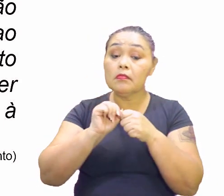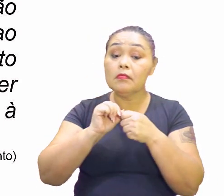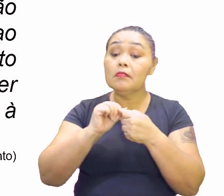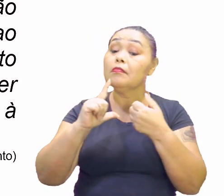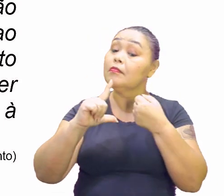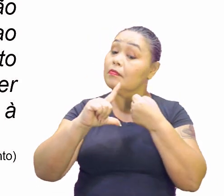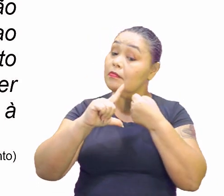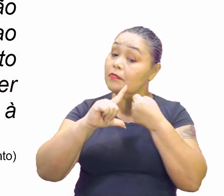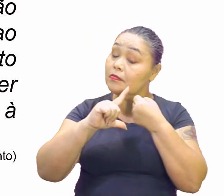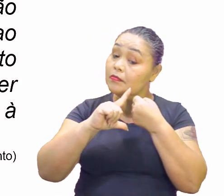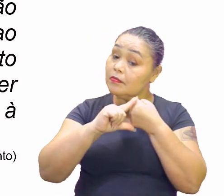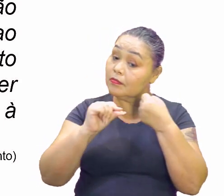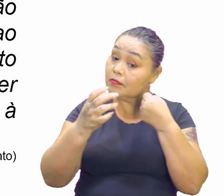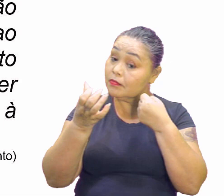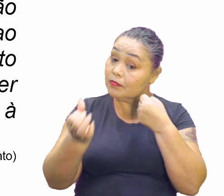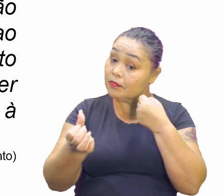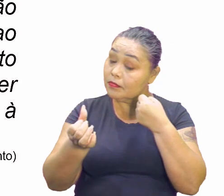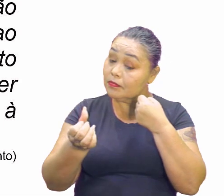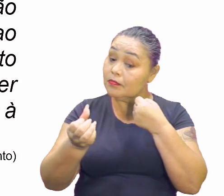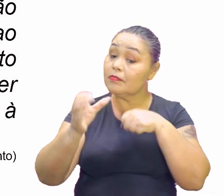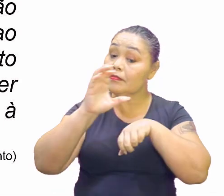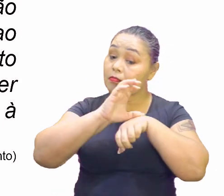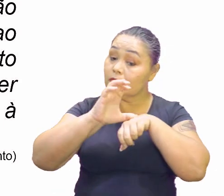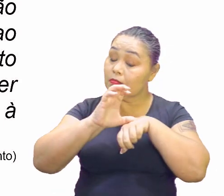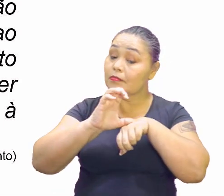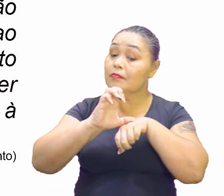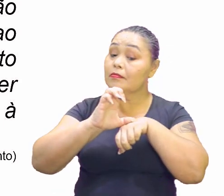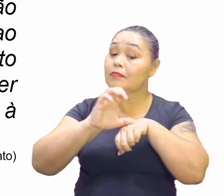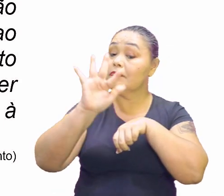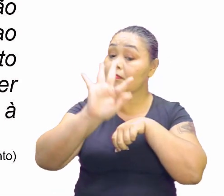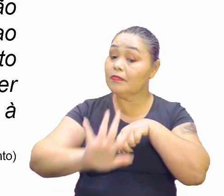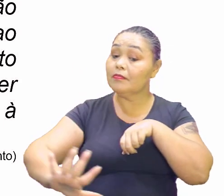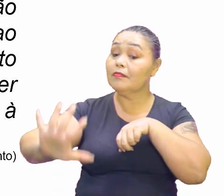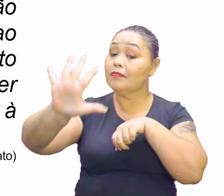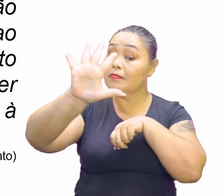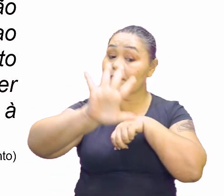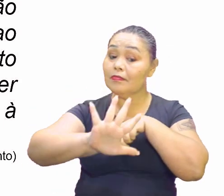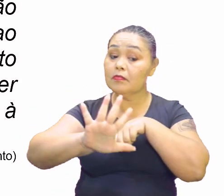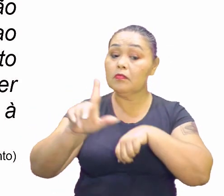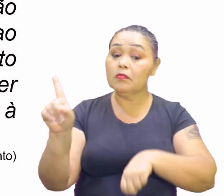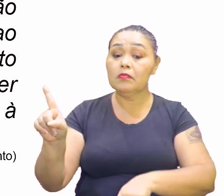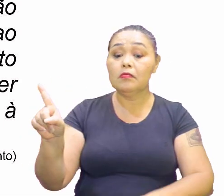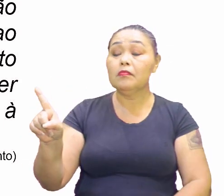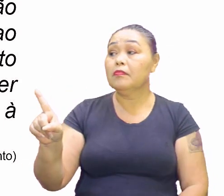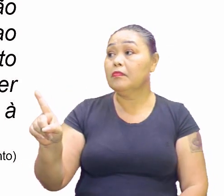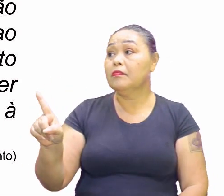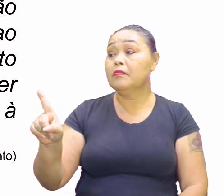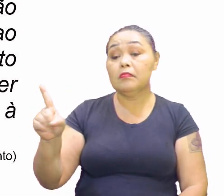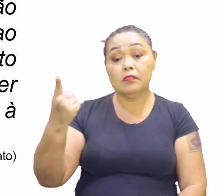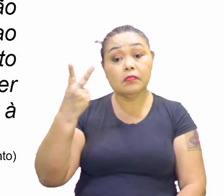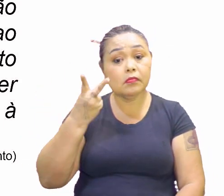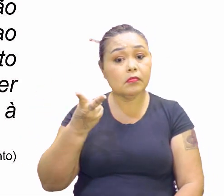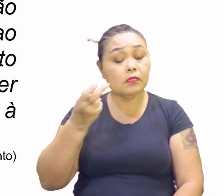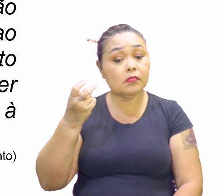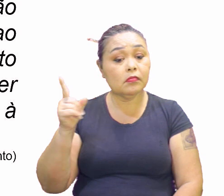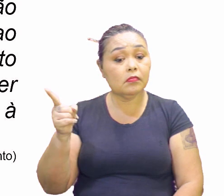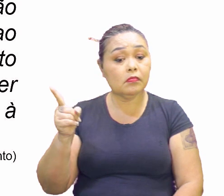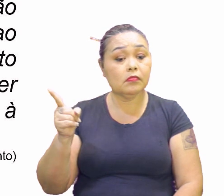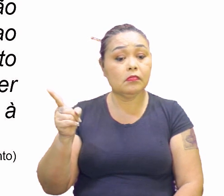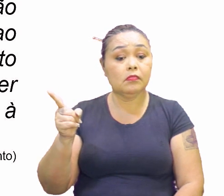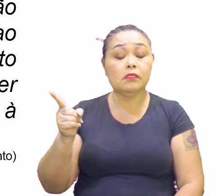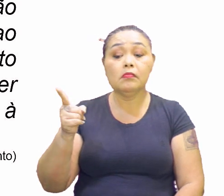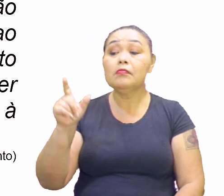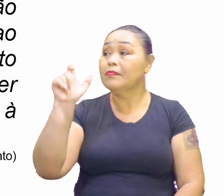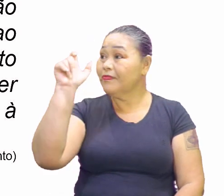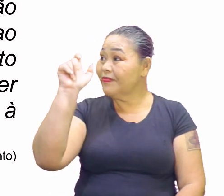artigo 6 da Constituição Federal, né, um pouquinho. Aí você já percebe, né? Então,